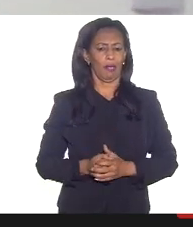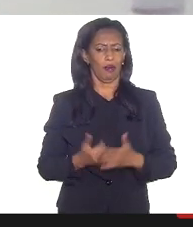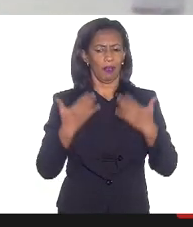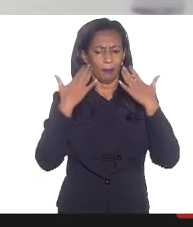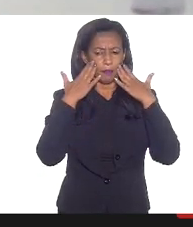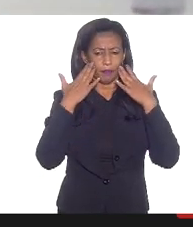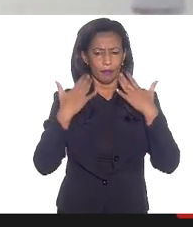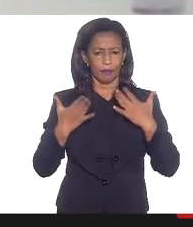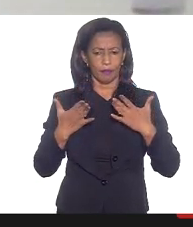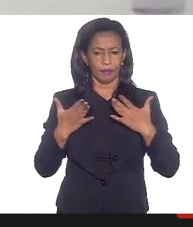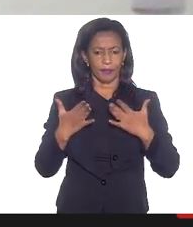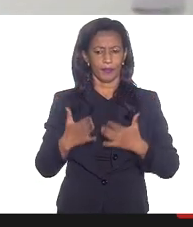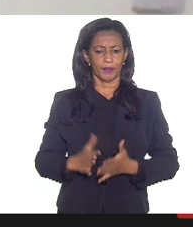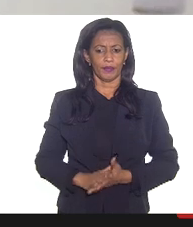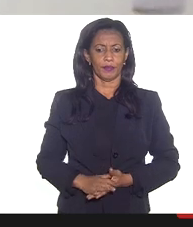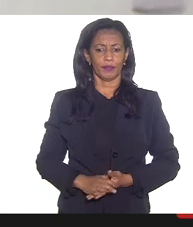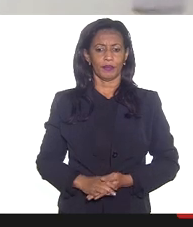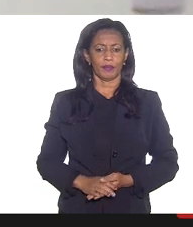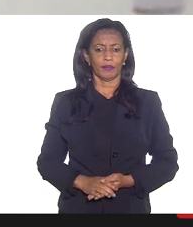representação